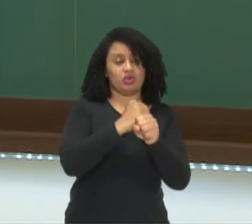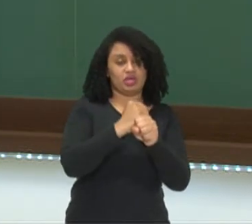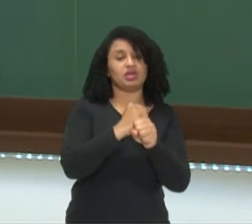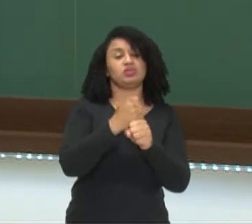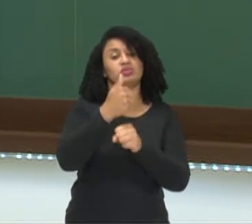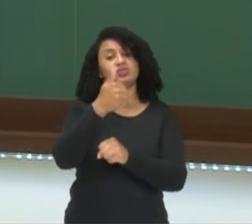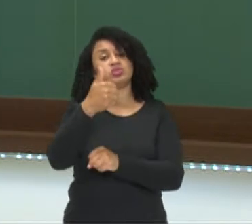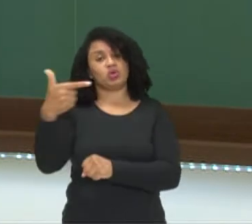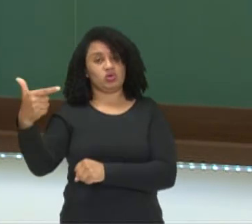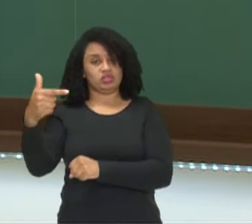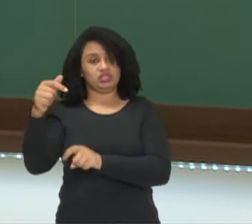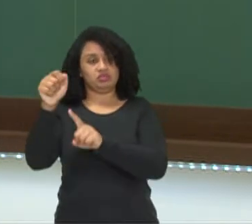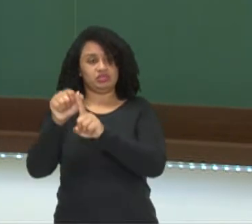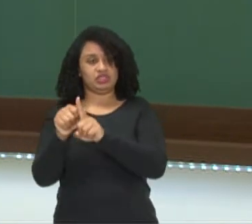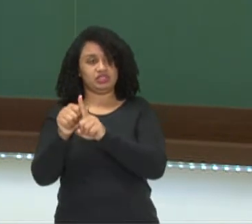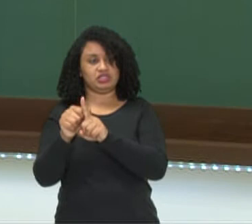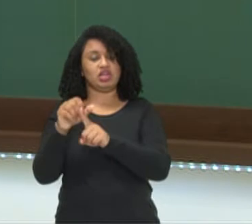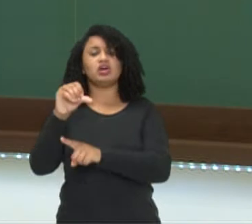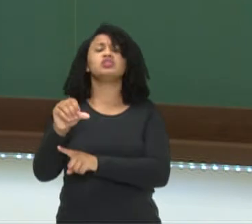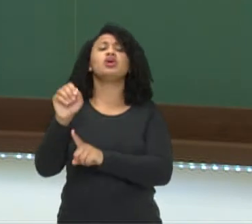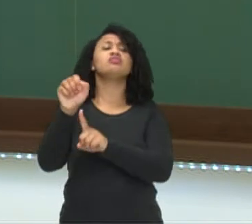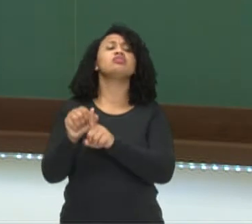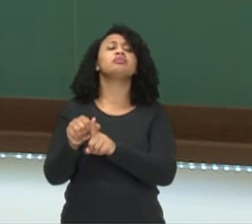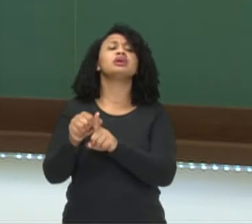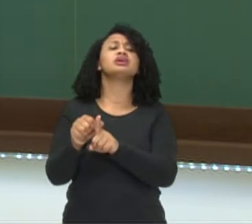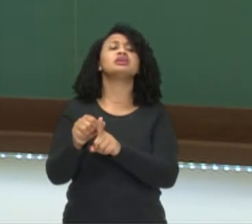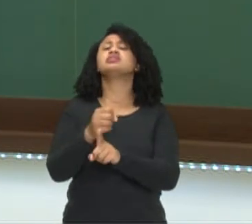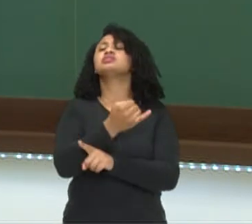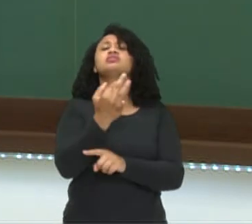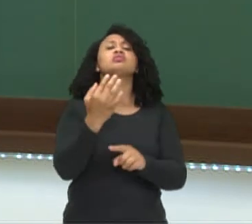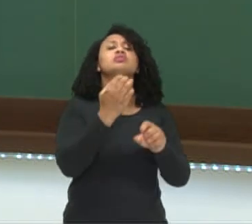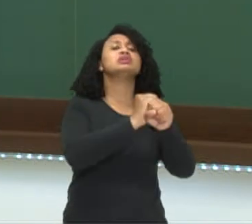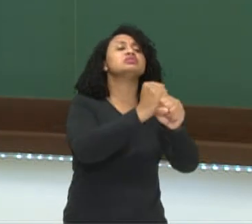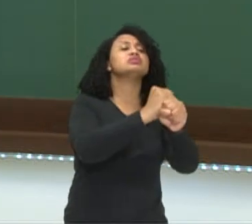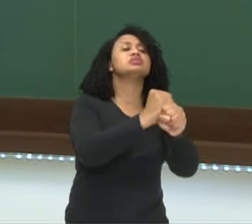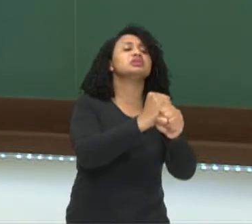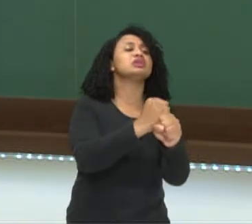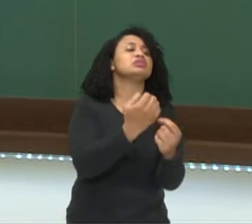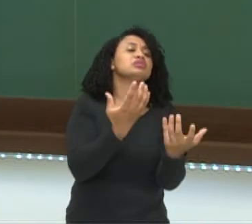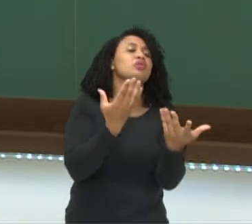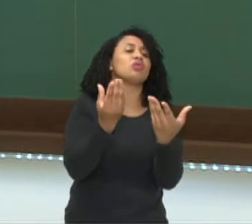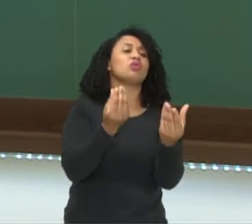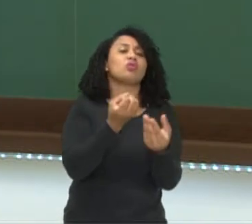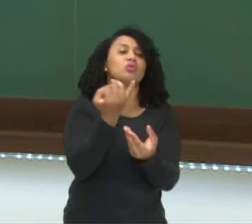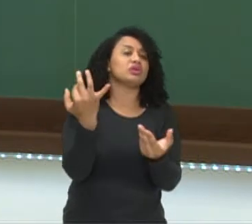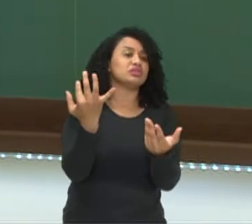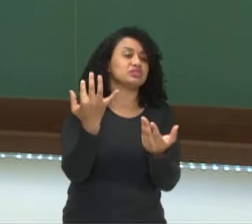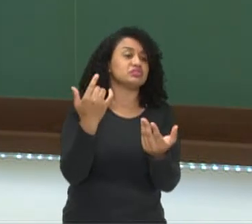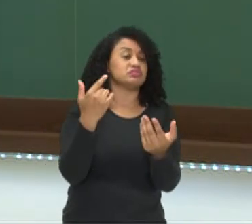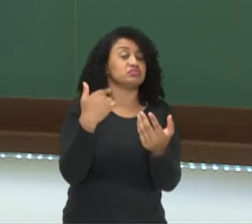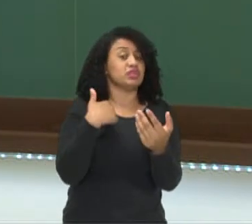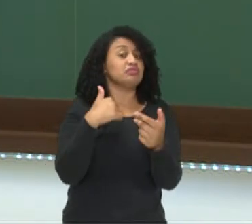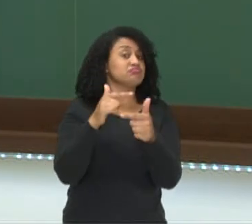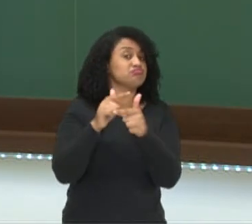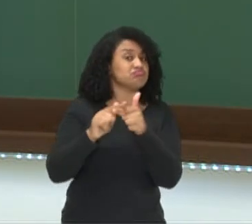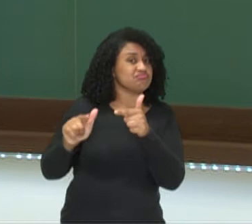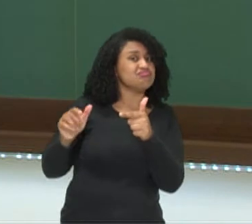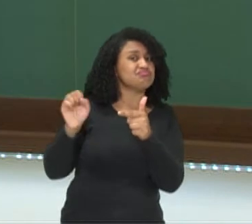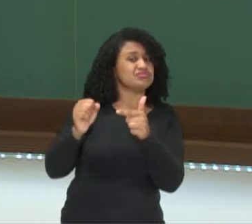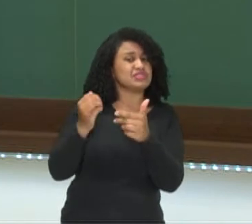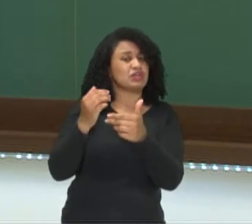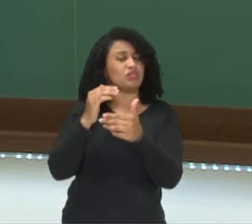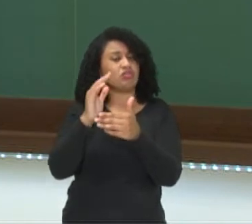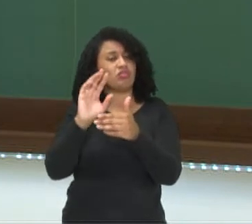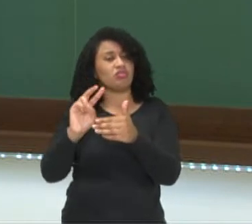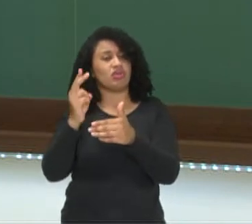12 meses. Eu quero saber 9 meses. Ele corresponde a quanto de 1 ano? É uma fração, né? É um valor